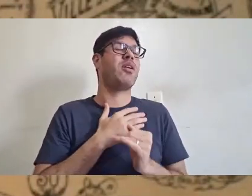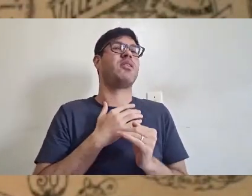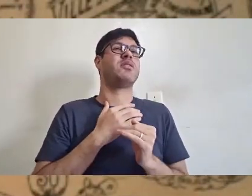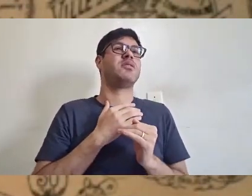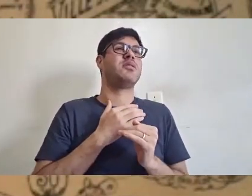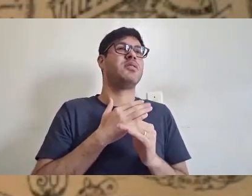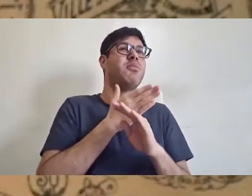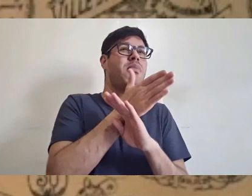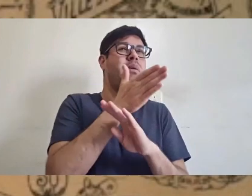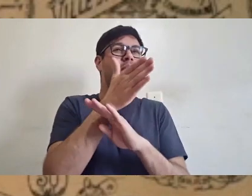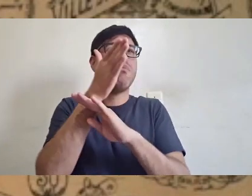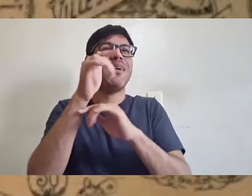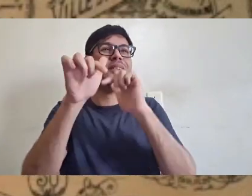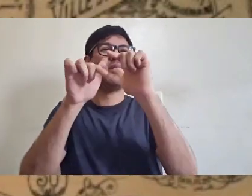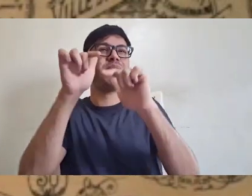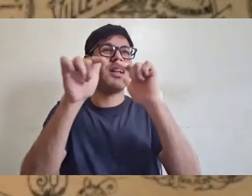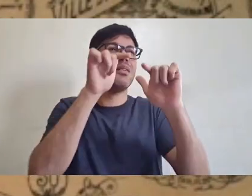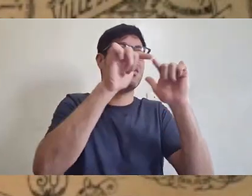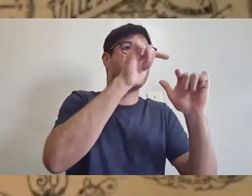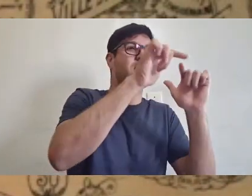fazer com